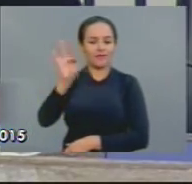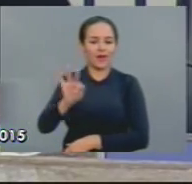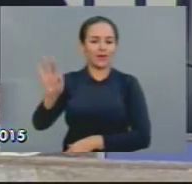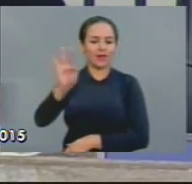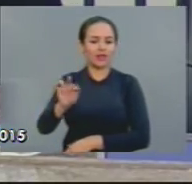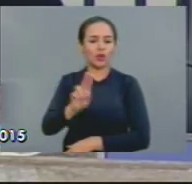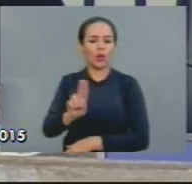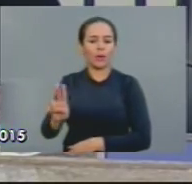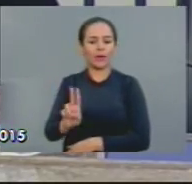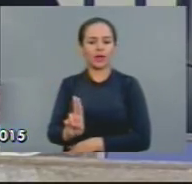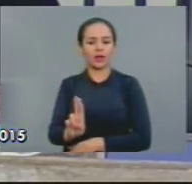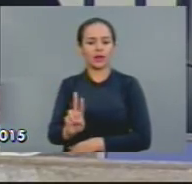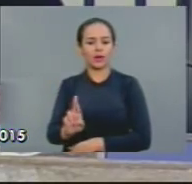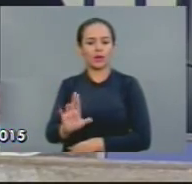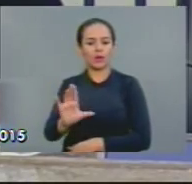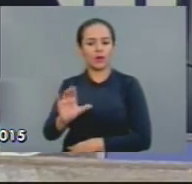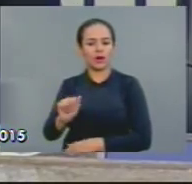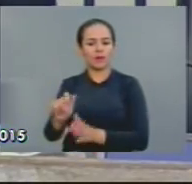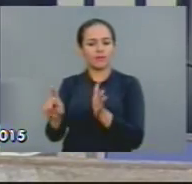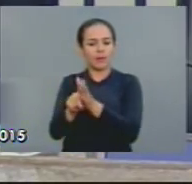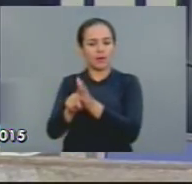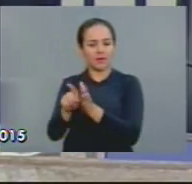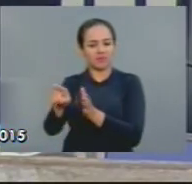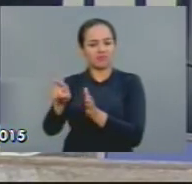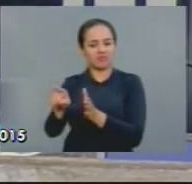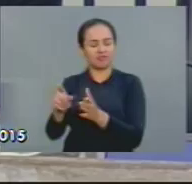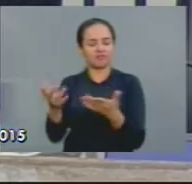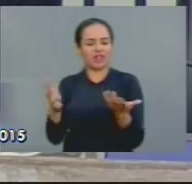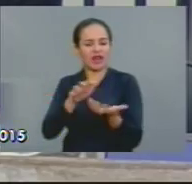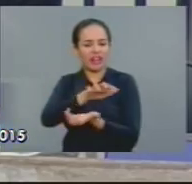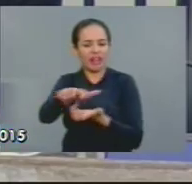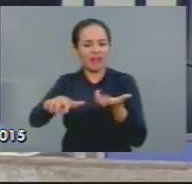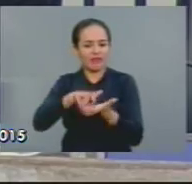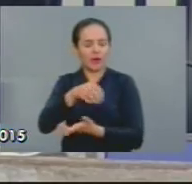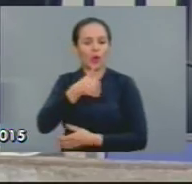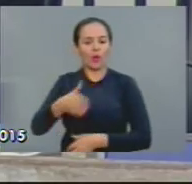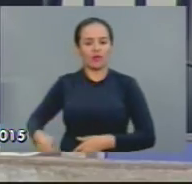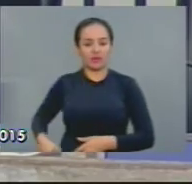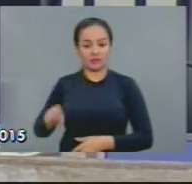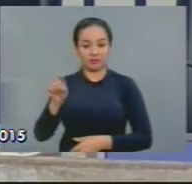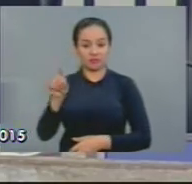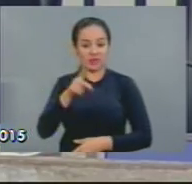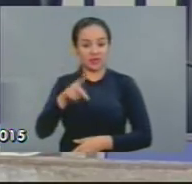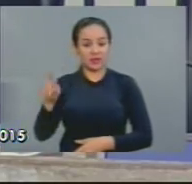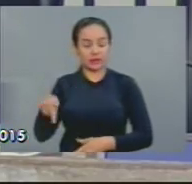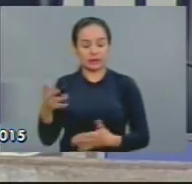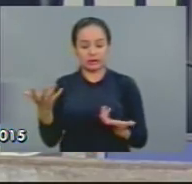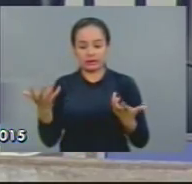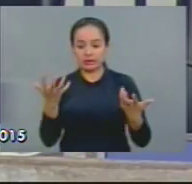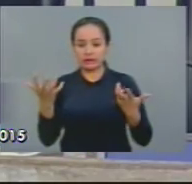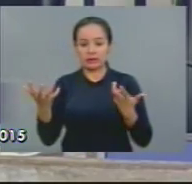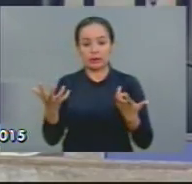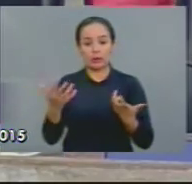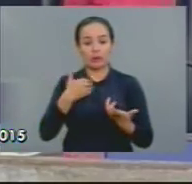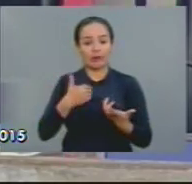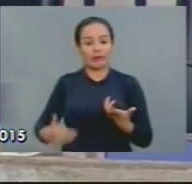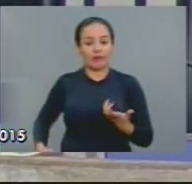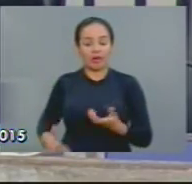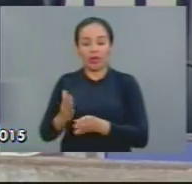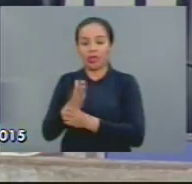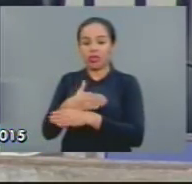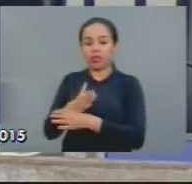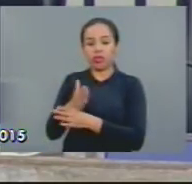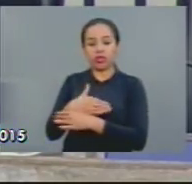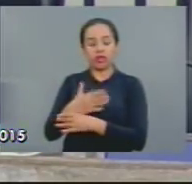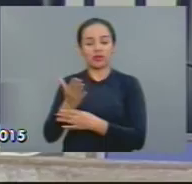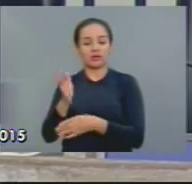a oportunidade de conversar com alguns professores, mas com muitos alunos. A forma como o governo do Estado vem tratando